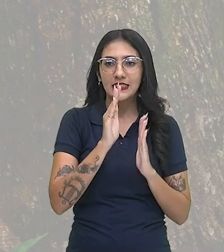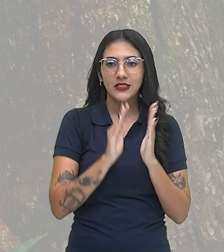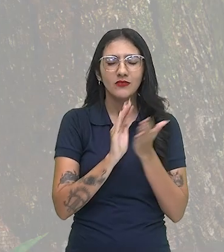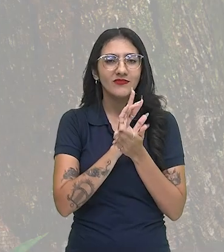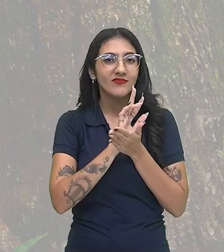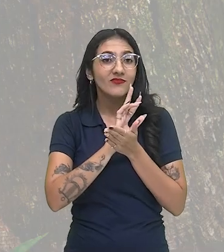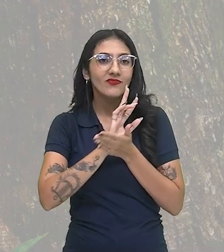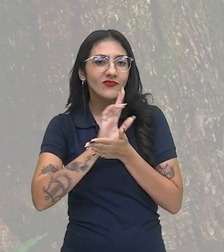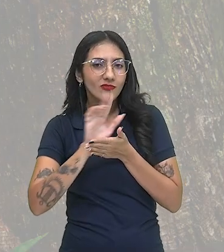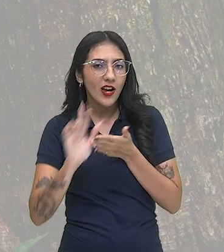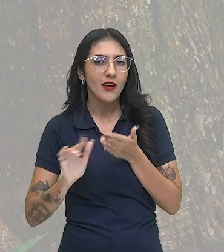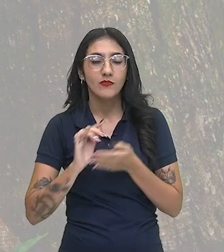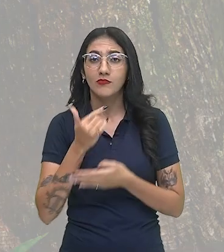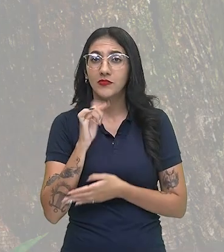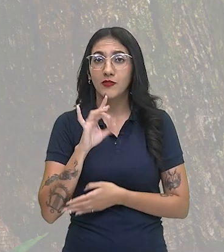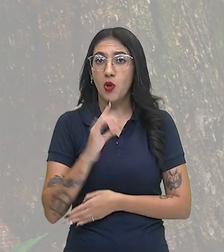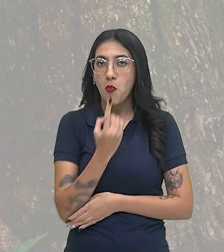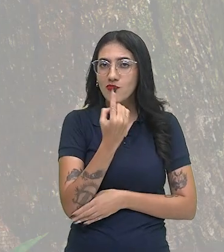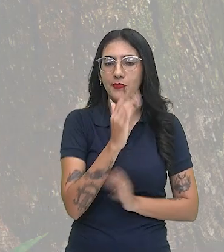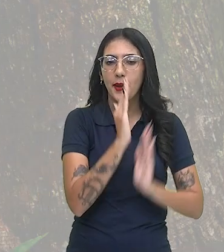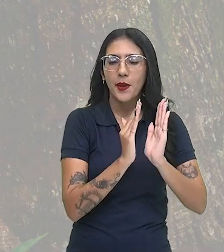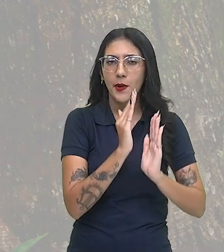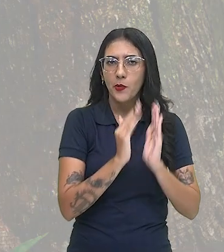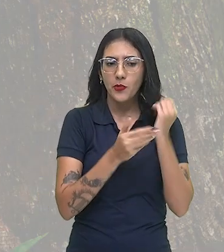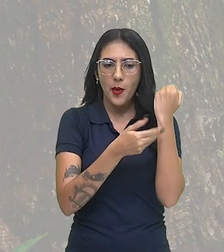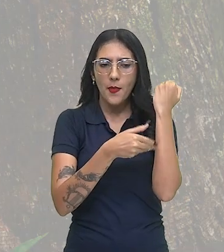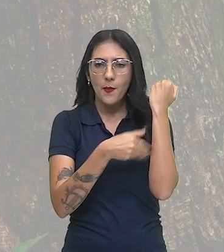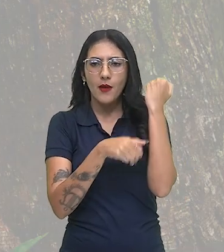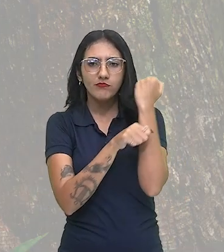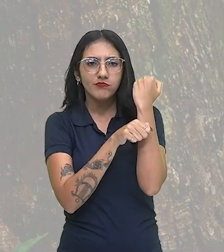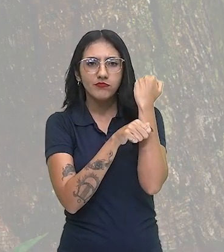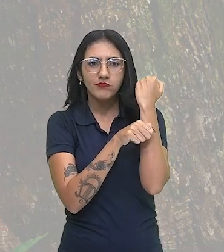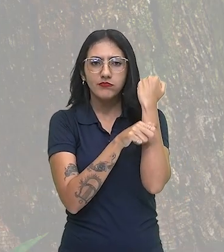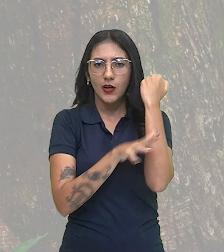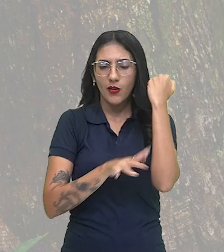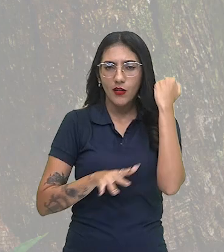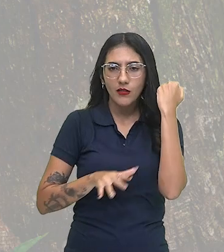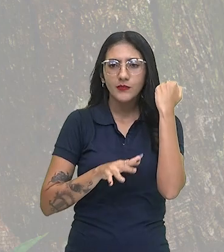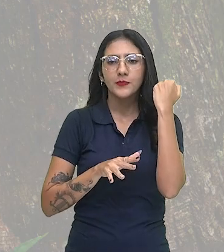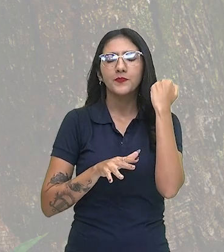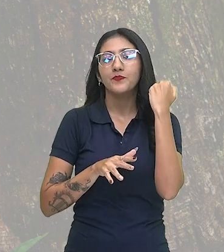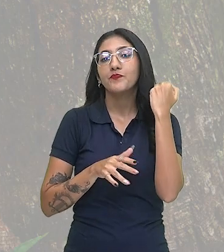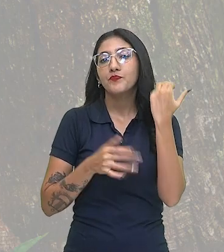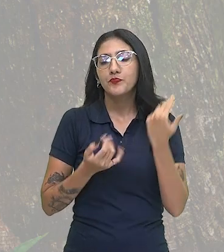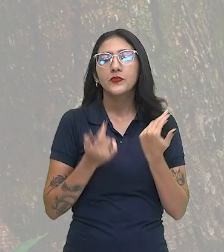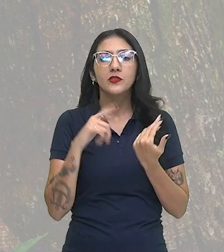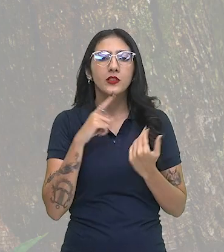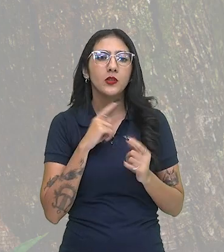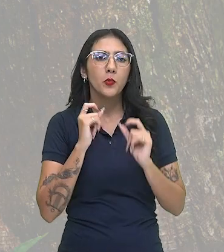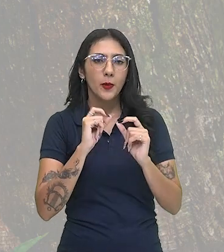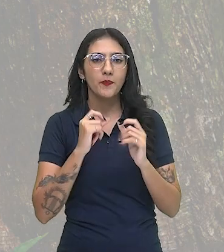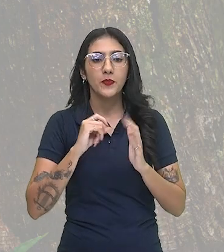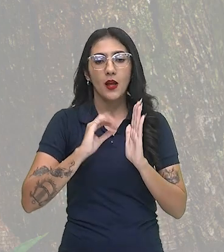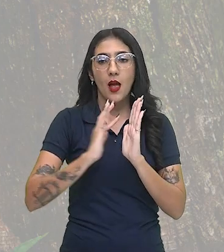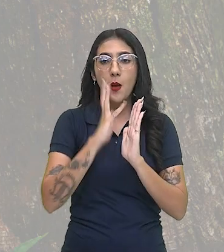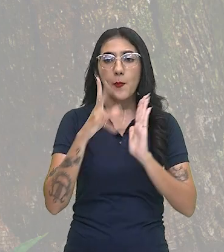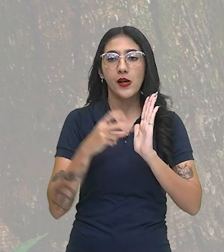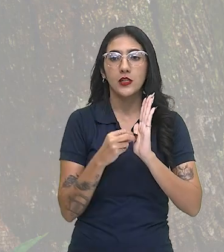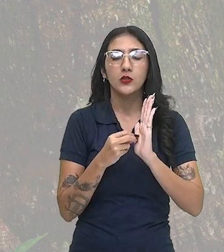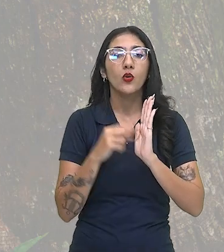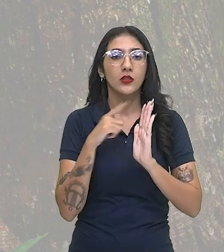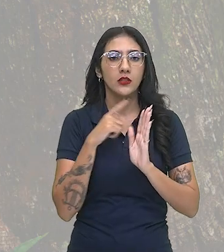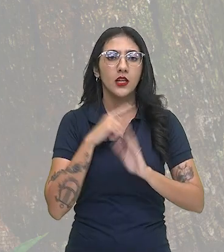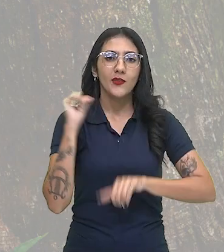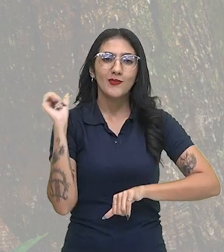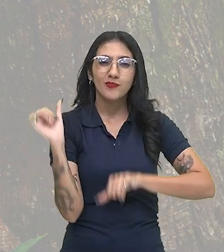não foi só um ciclo, os ciclos da borracha fizeram com que a Amazônia se